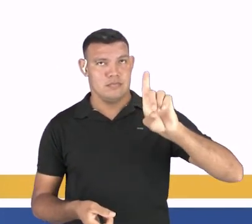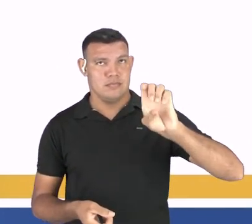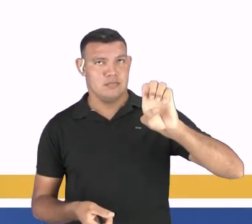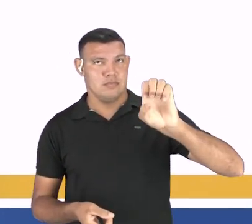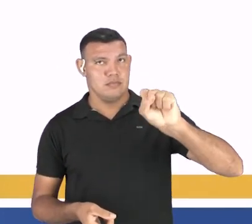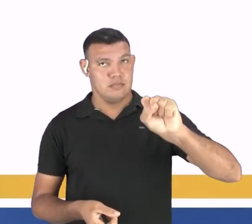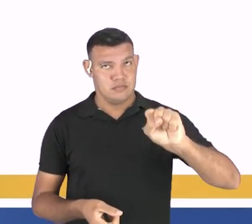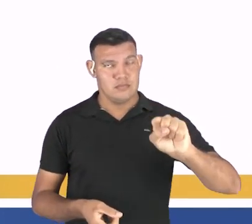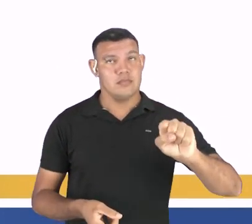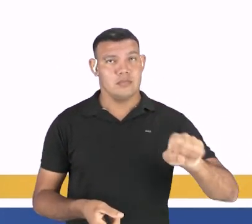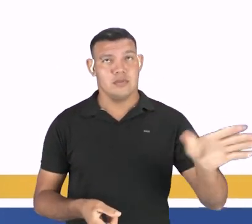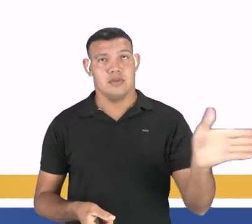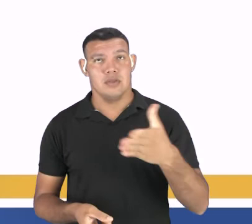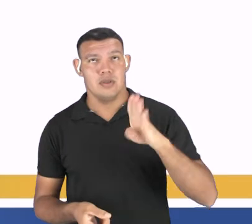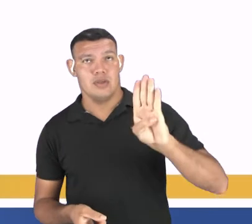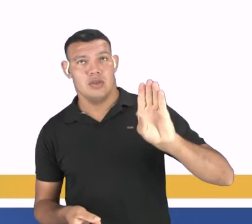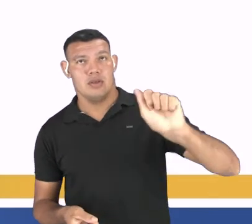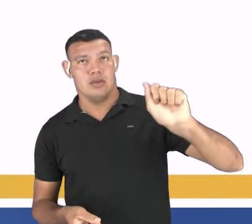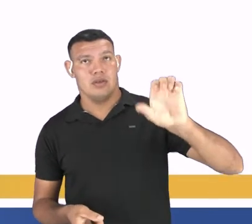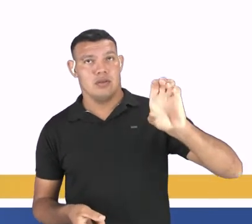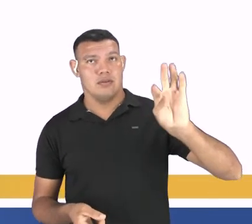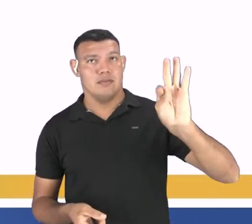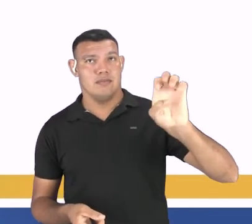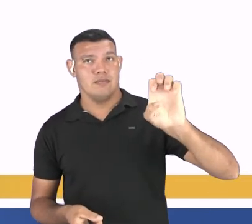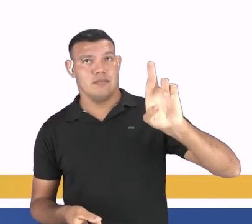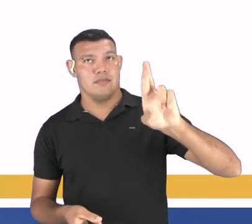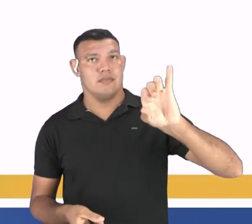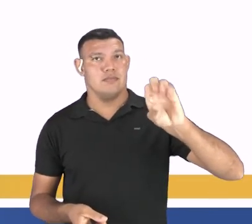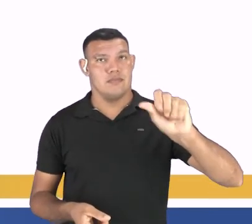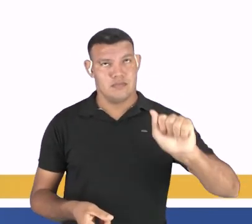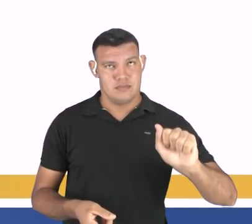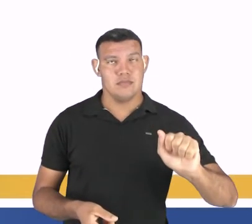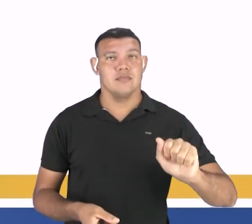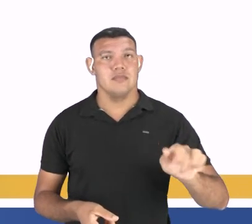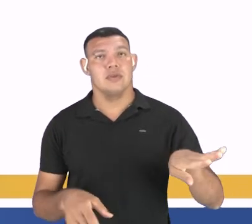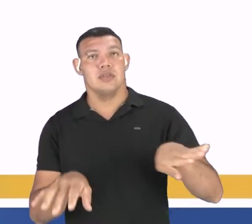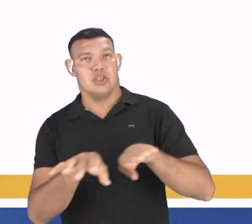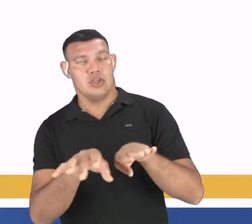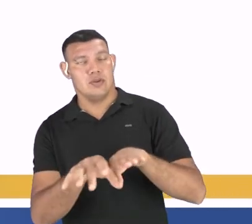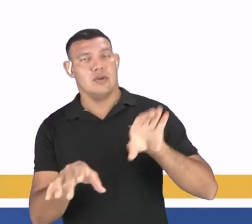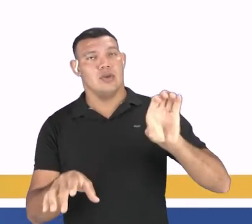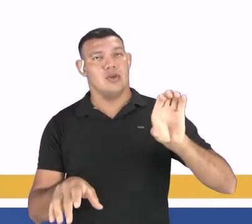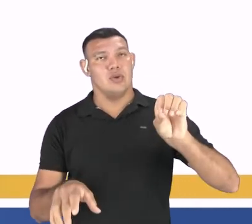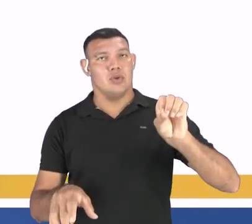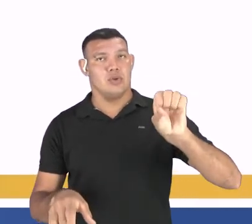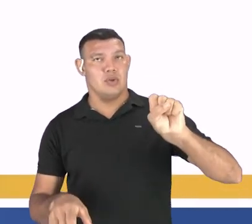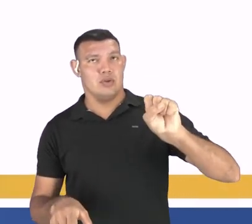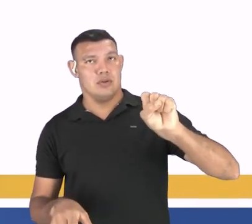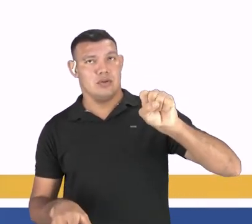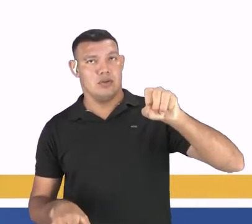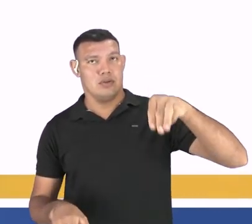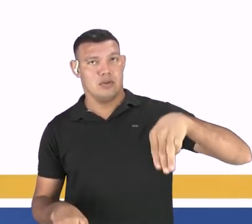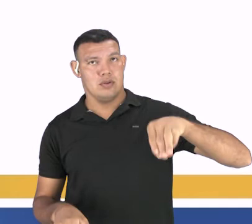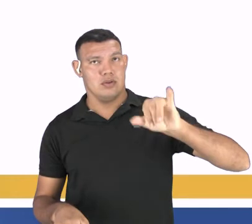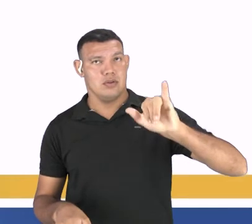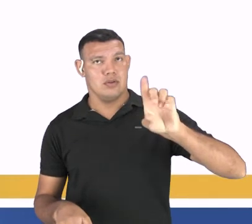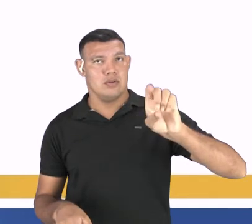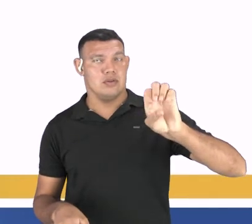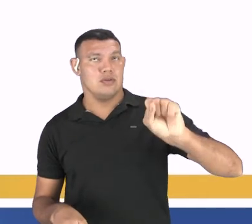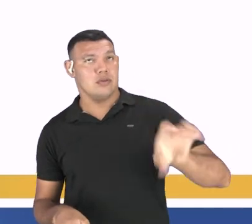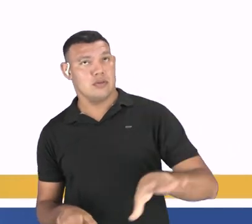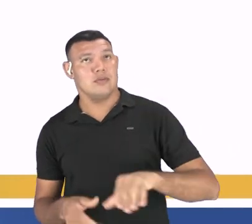aqui tá ligado a outra ferramenta tá pessoal E aí eu trago para vocês o